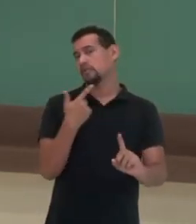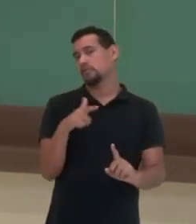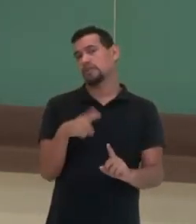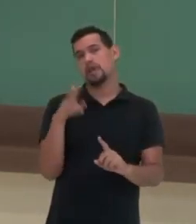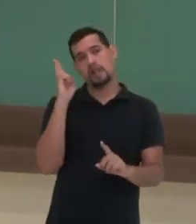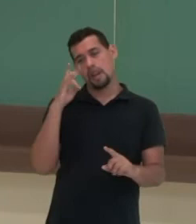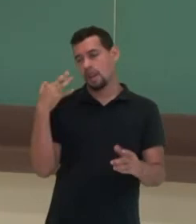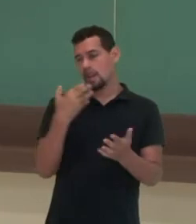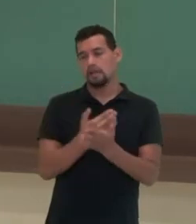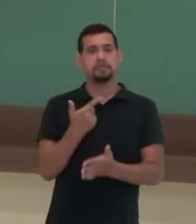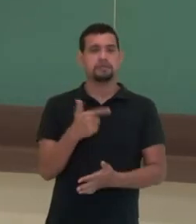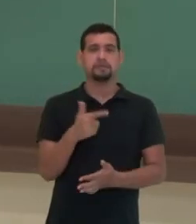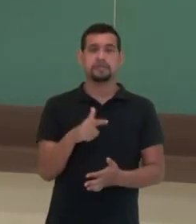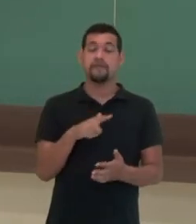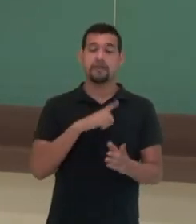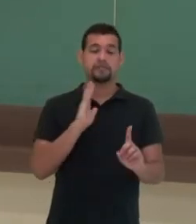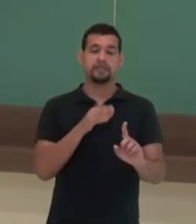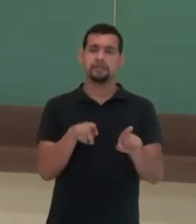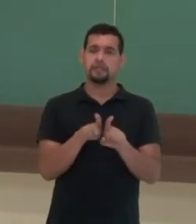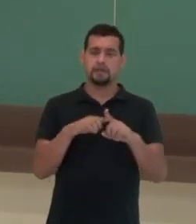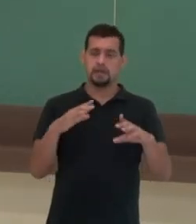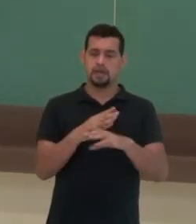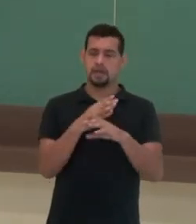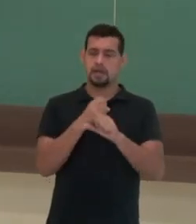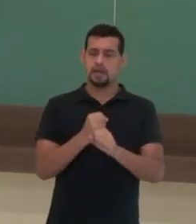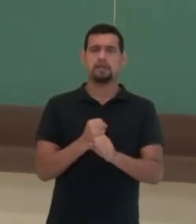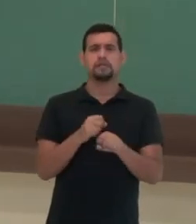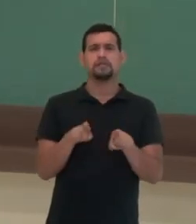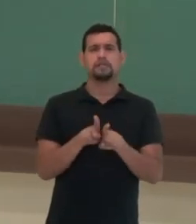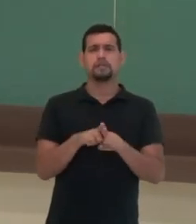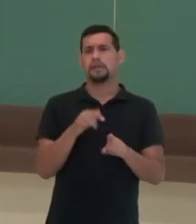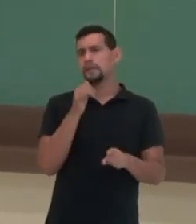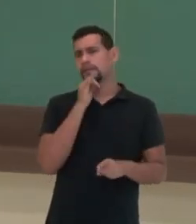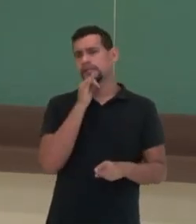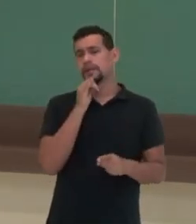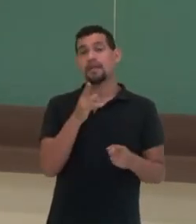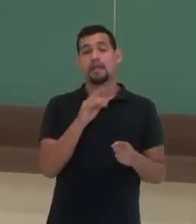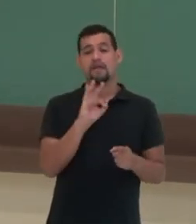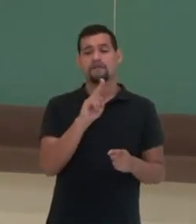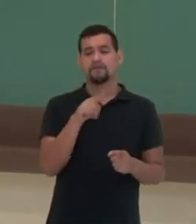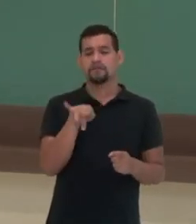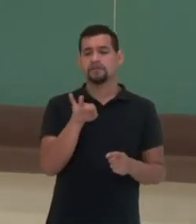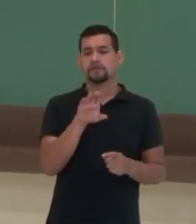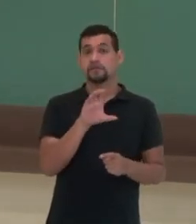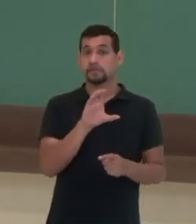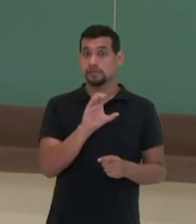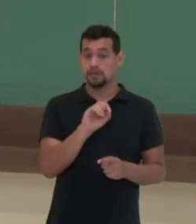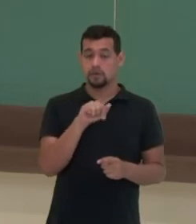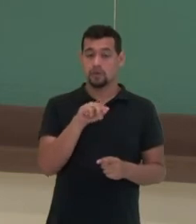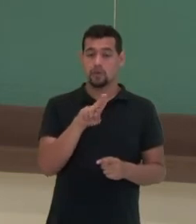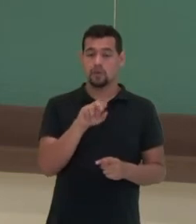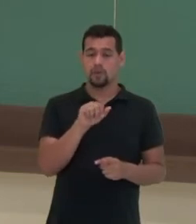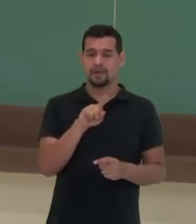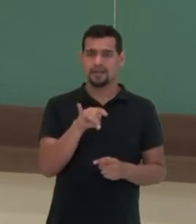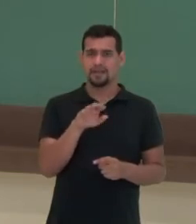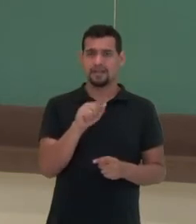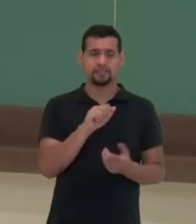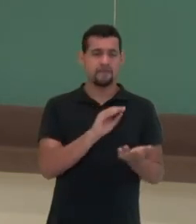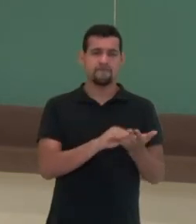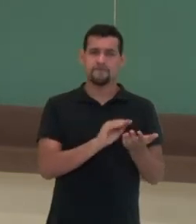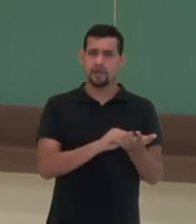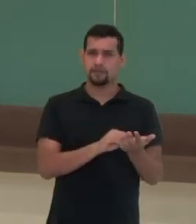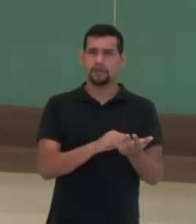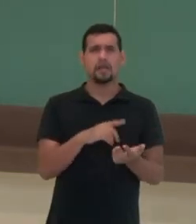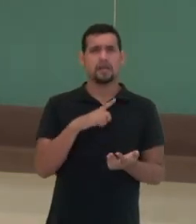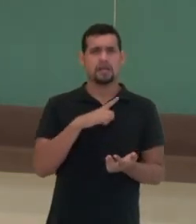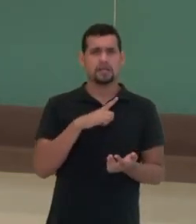história aqui contando. Então, a gente vai direto calcular ele. No caso aqui, é uma função quadrática incompleta. Ela vem